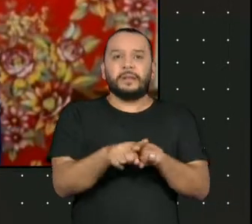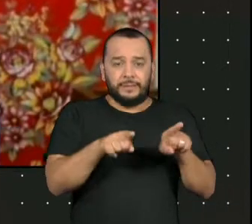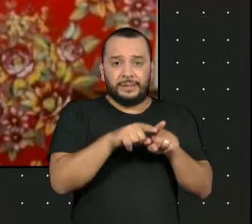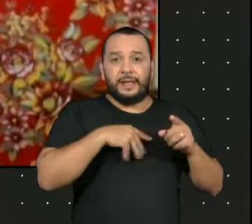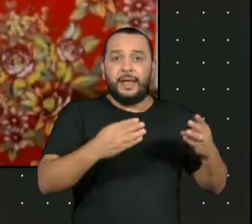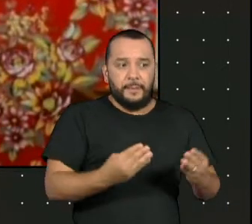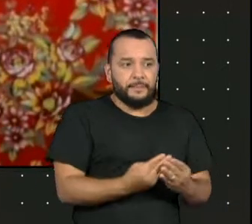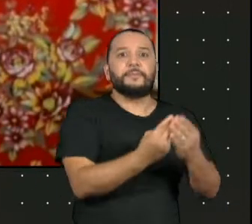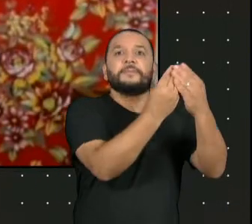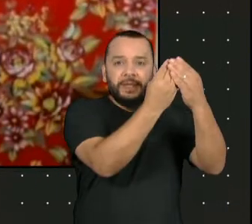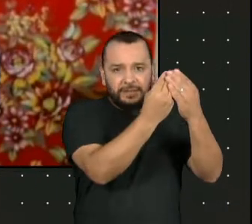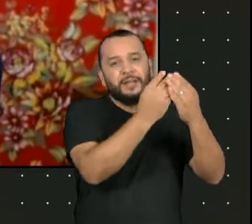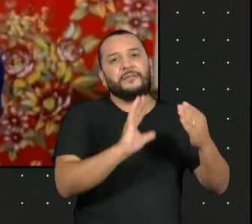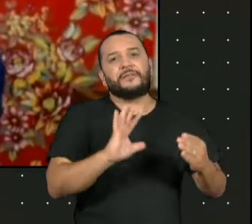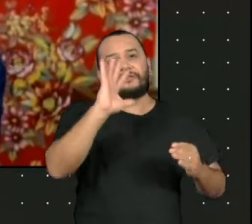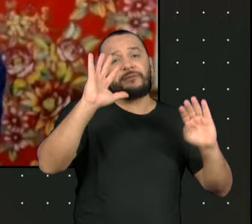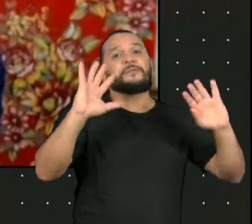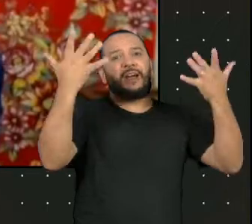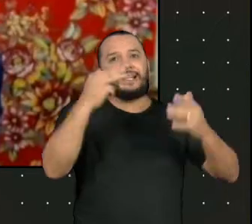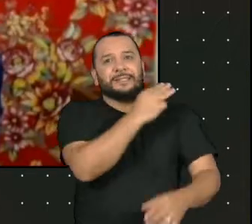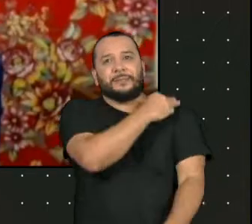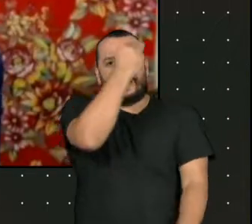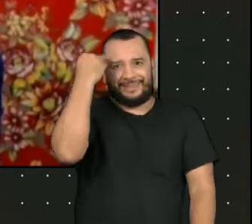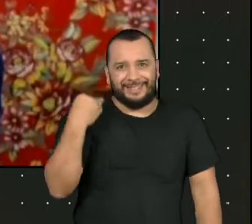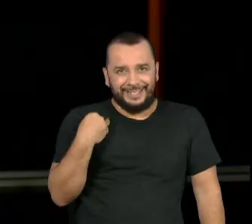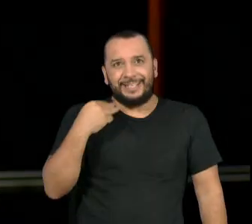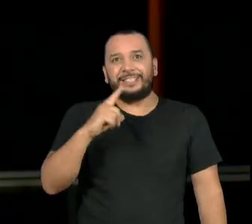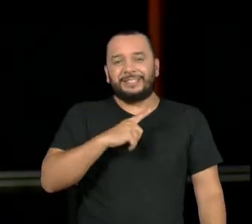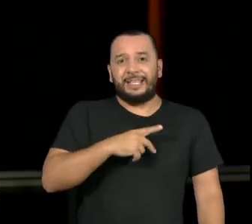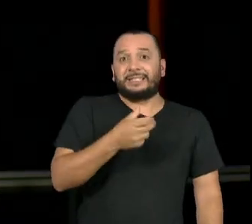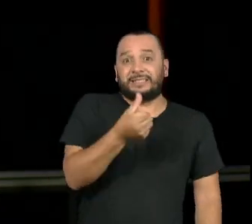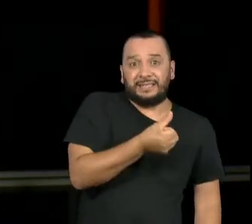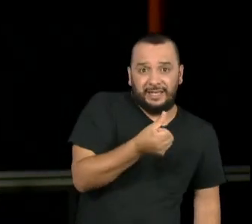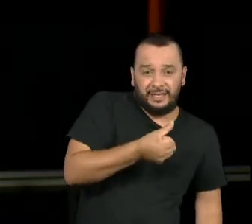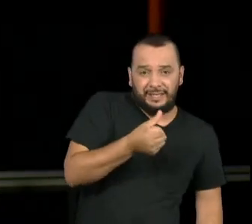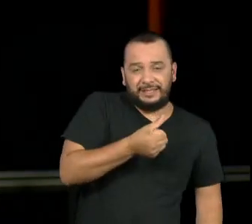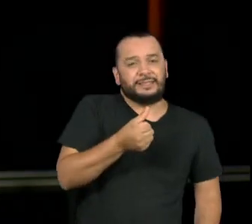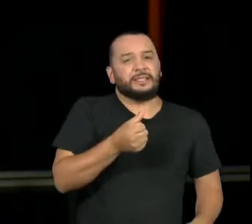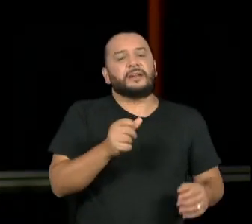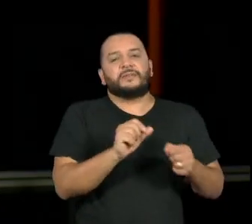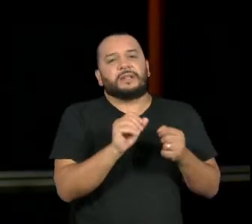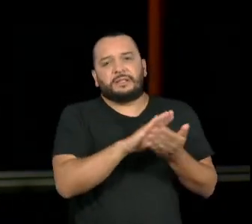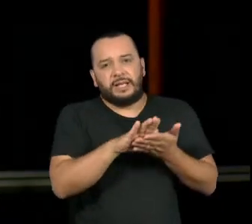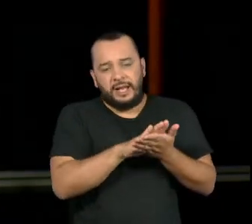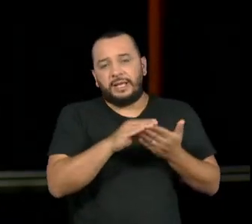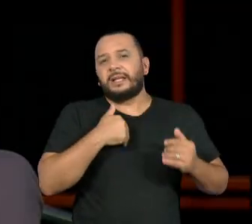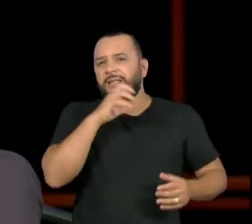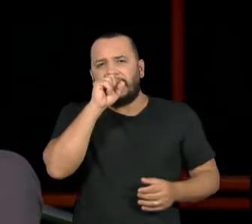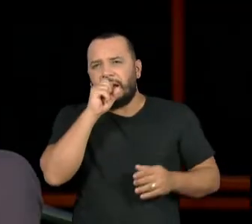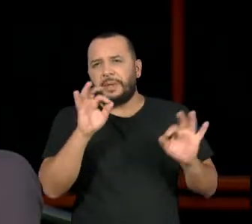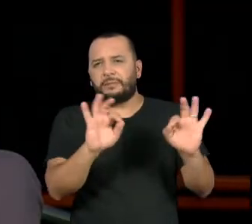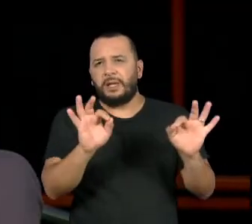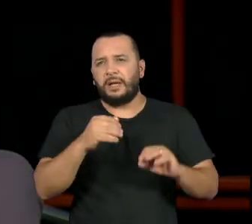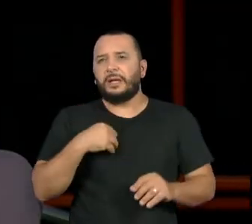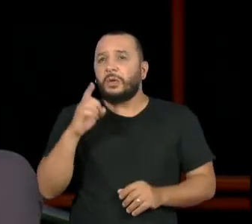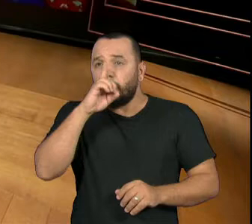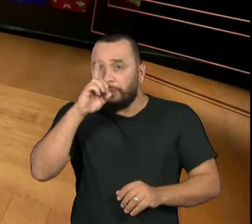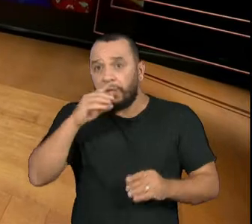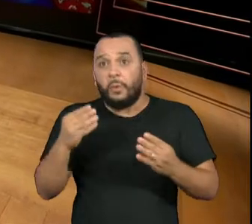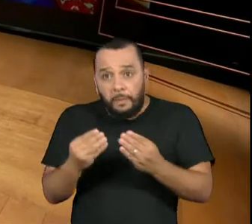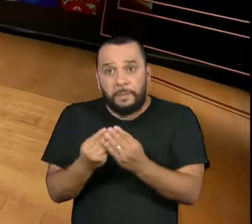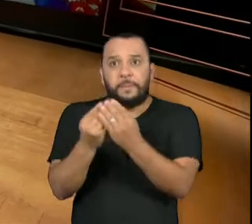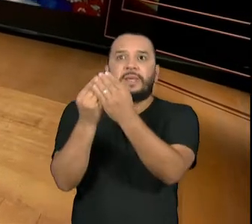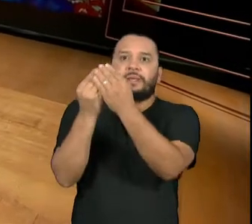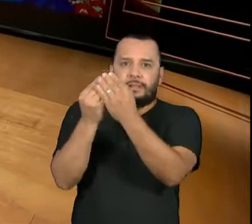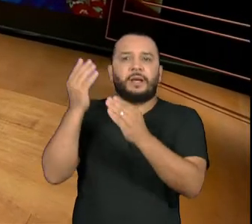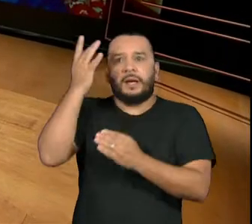padroeira, a festa da padroeira é sexta, que tem a lavagem, sábado não tem nada, que é a feira de Irará, domingo tem a missa, que